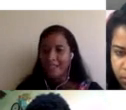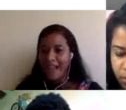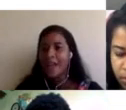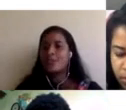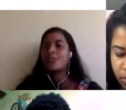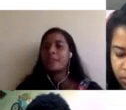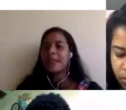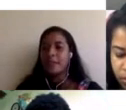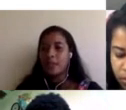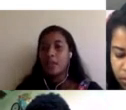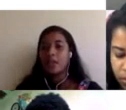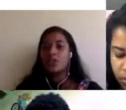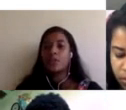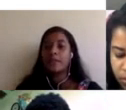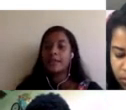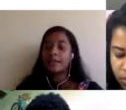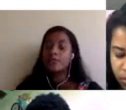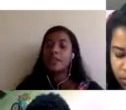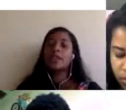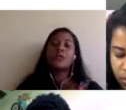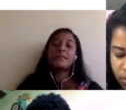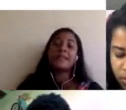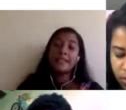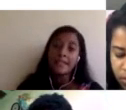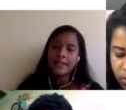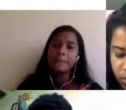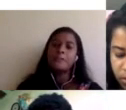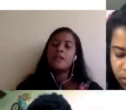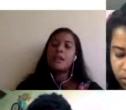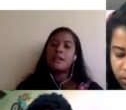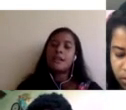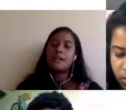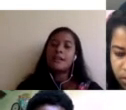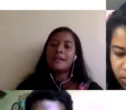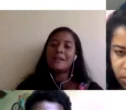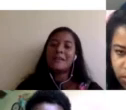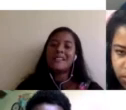de afetividade, de parcerias, de compreensão de que a gente precisa